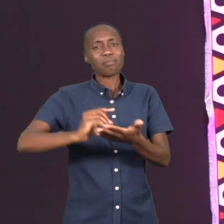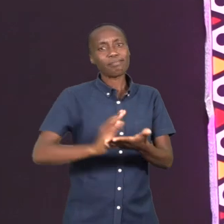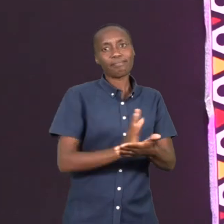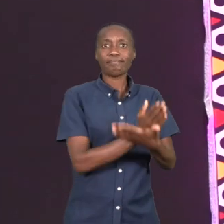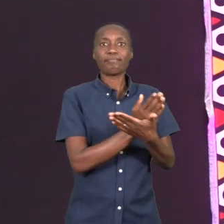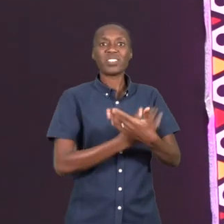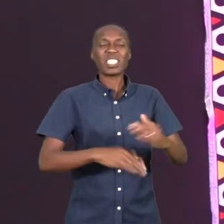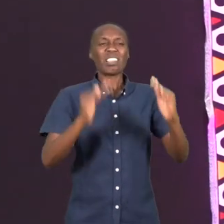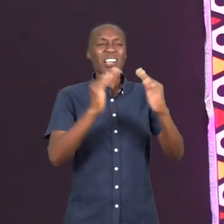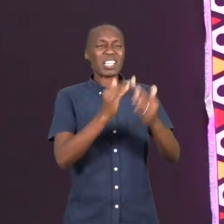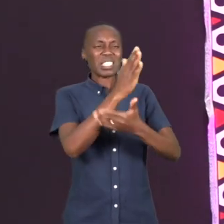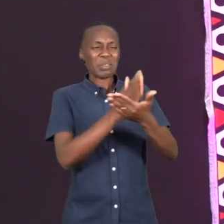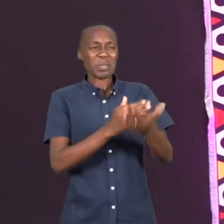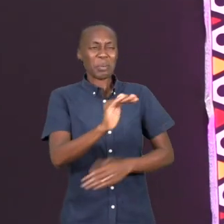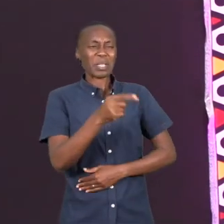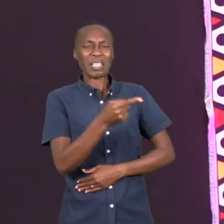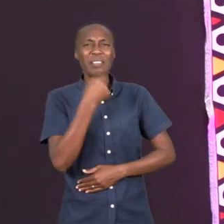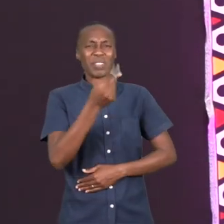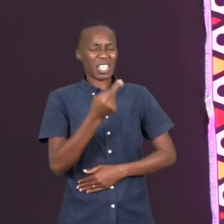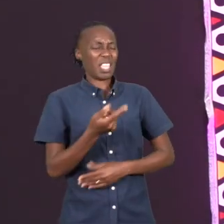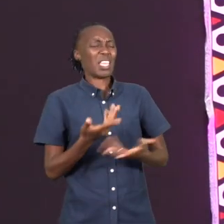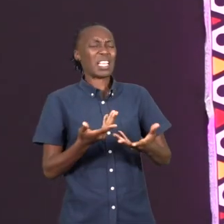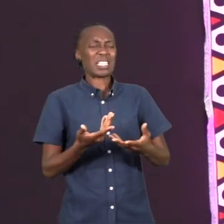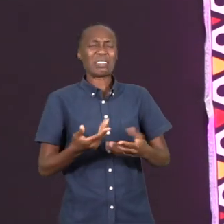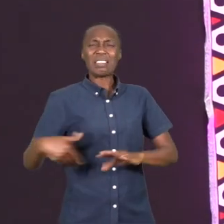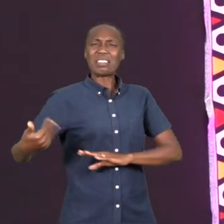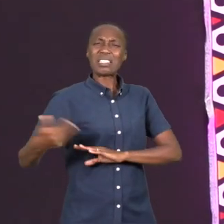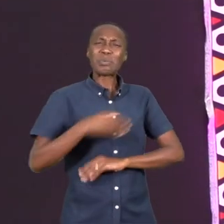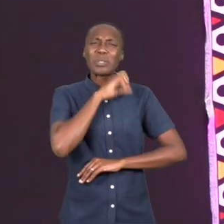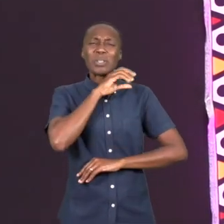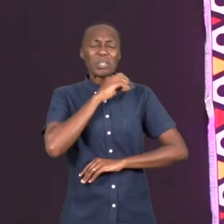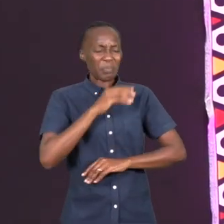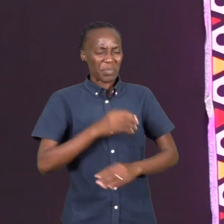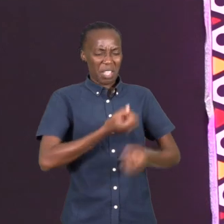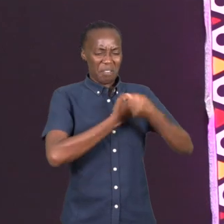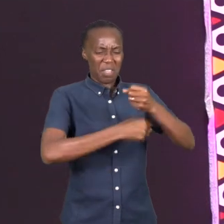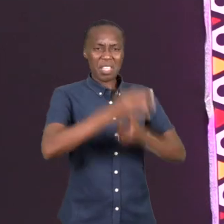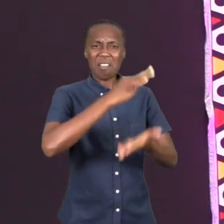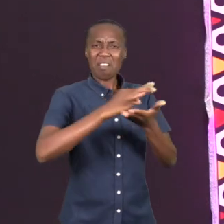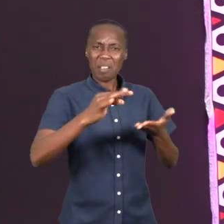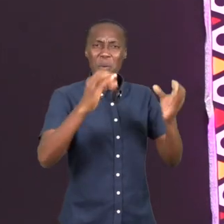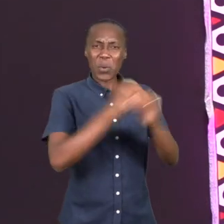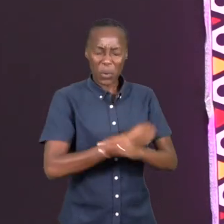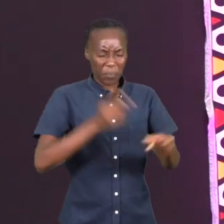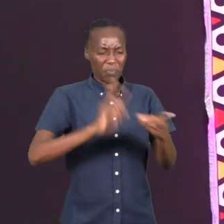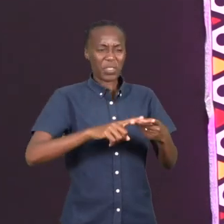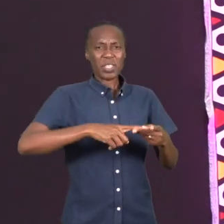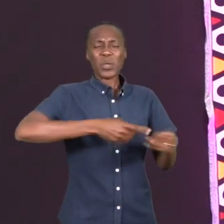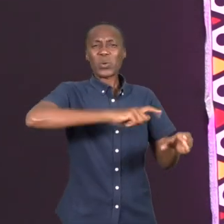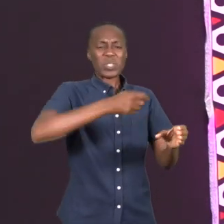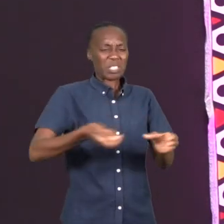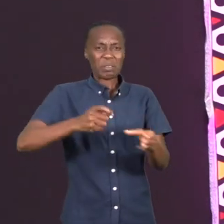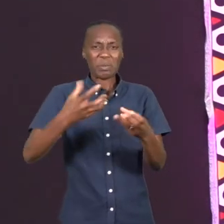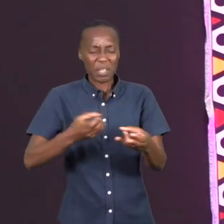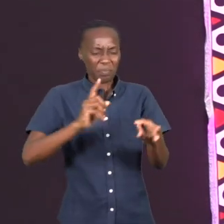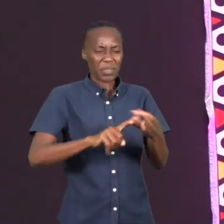casa o ambiente era hostil. Ora porque vari, mas não limpei. Cozinhei, mas não servi. Limpei,